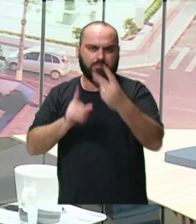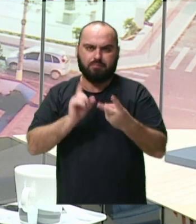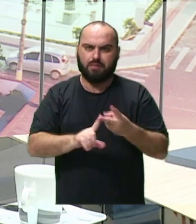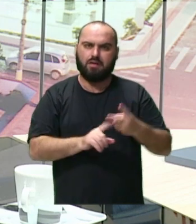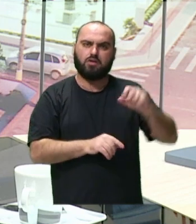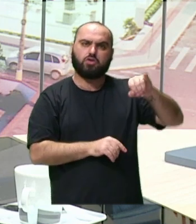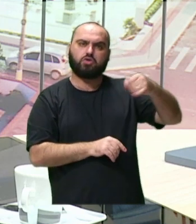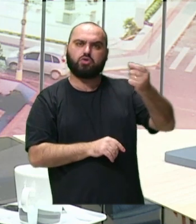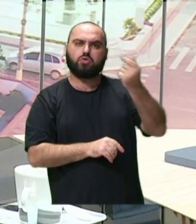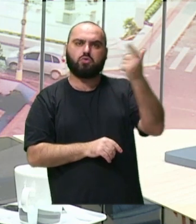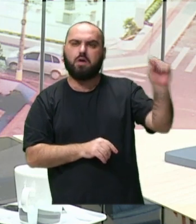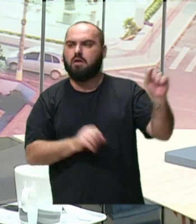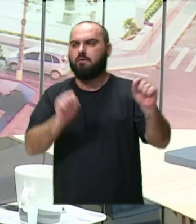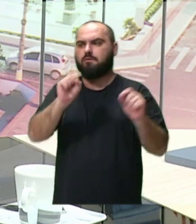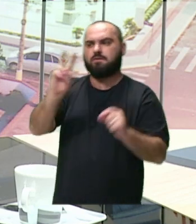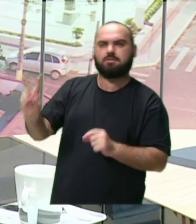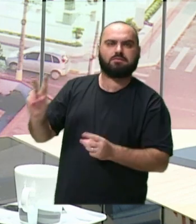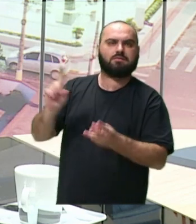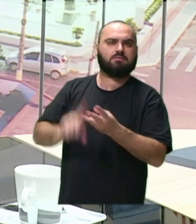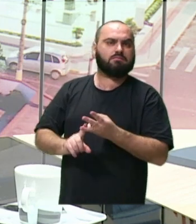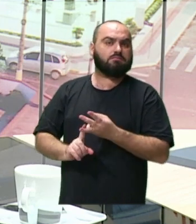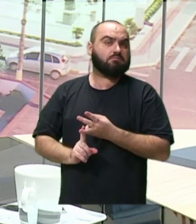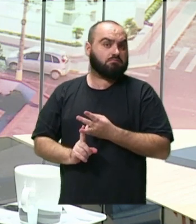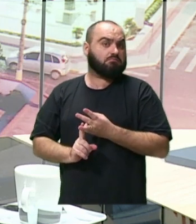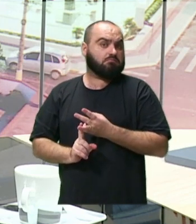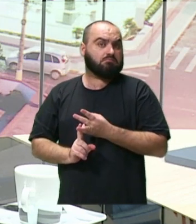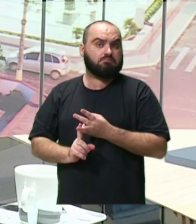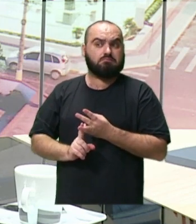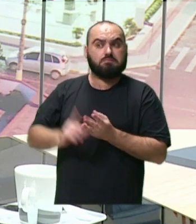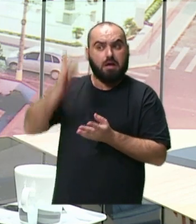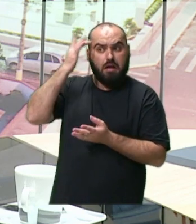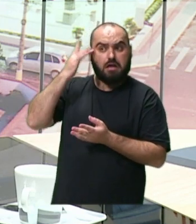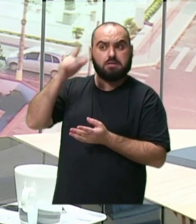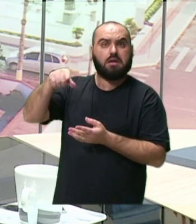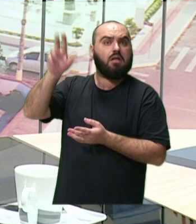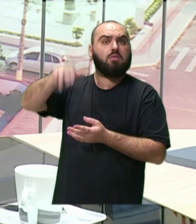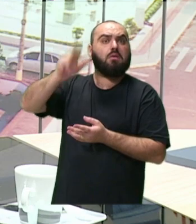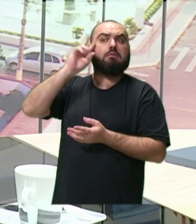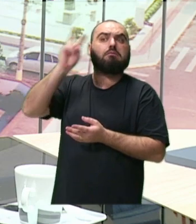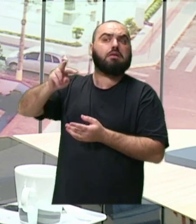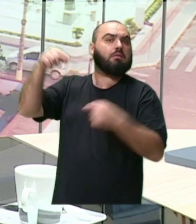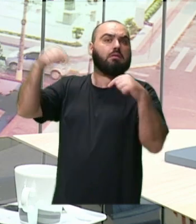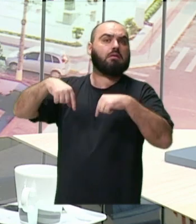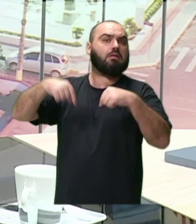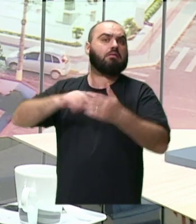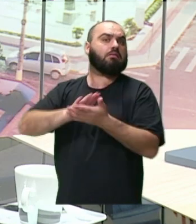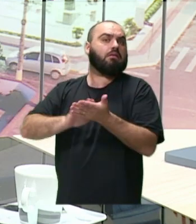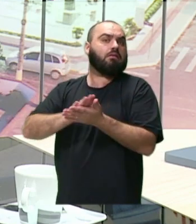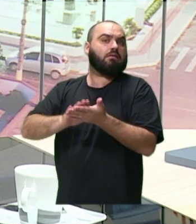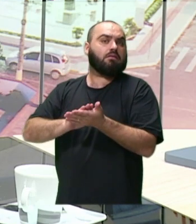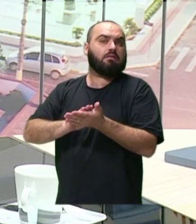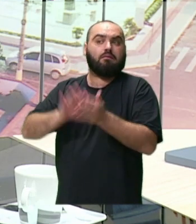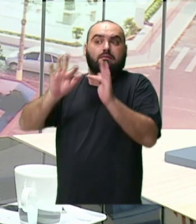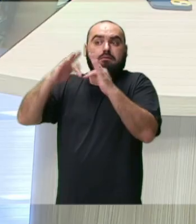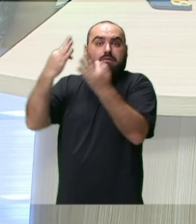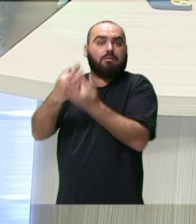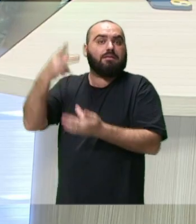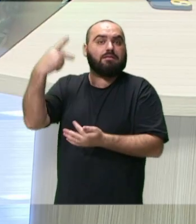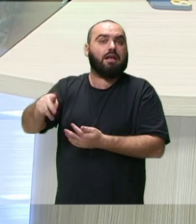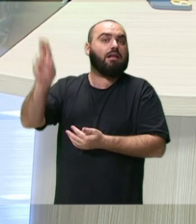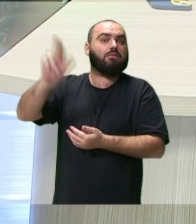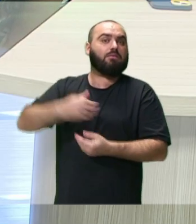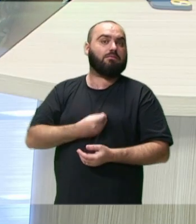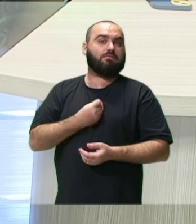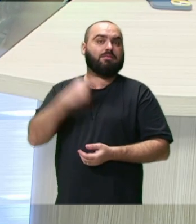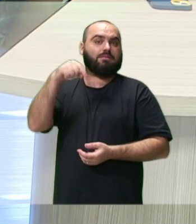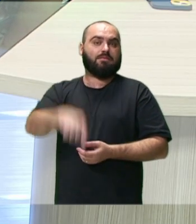São João, do São Vicente, e pode ser que até então elas nunca passaram sequer por aqui. Pode ser que os pais delas nunca tiveram aqui. Então eu quero